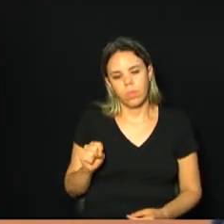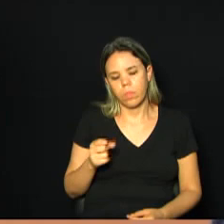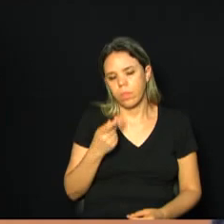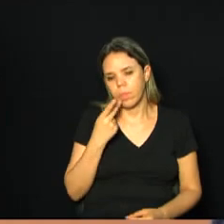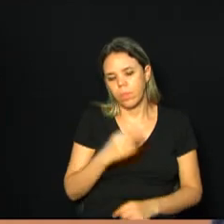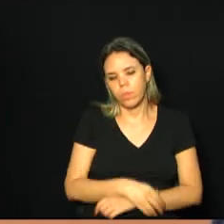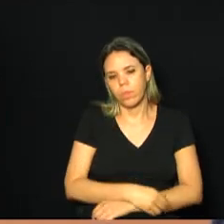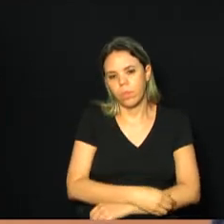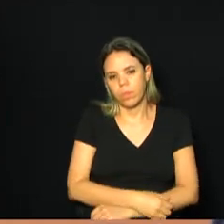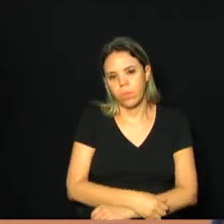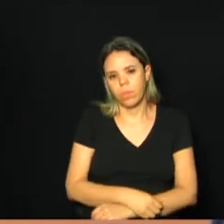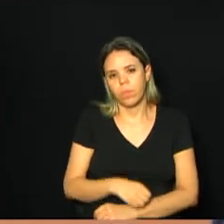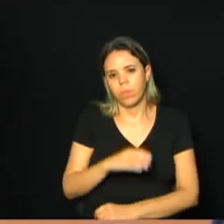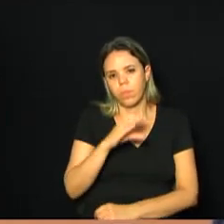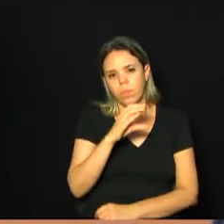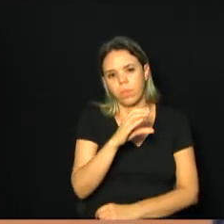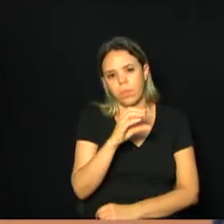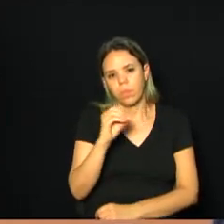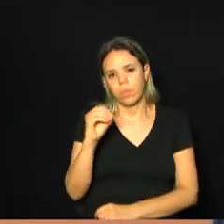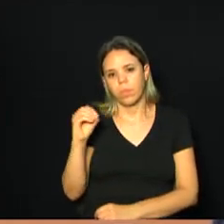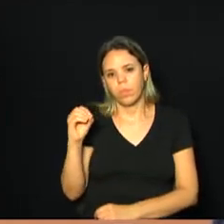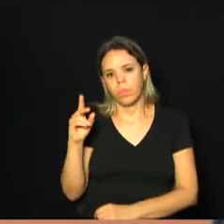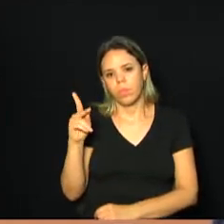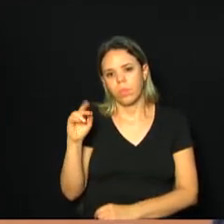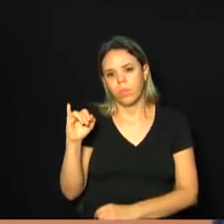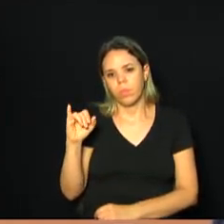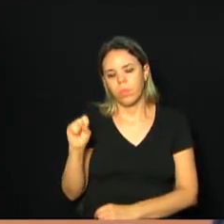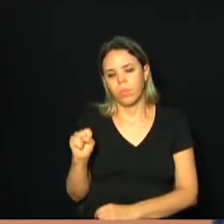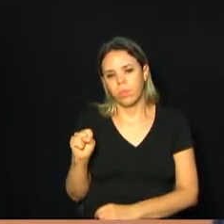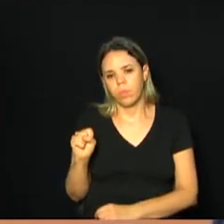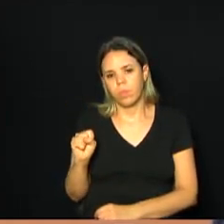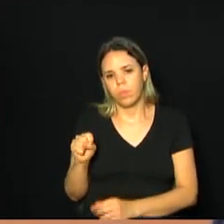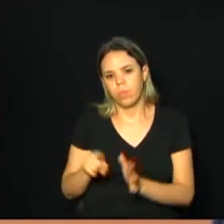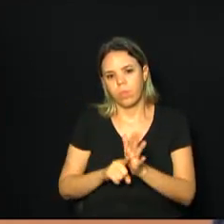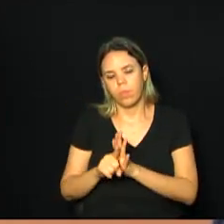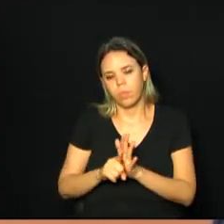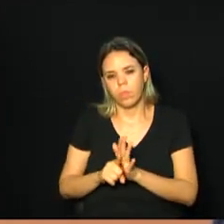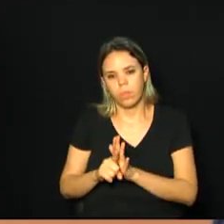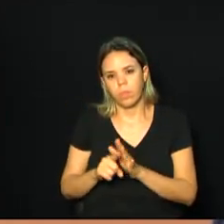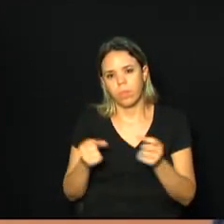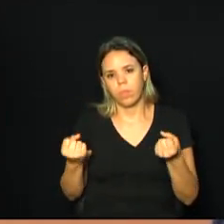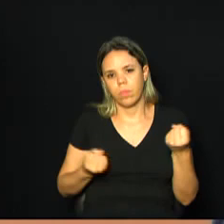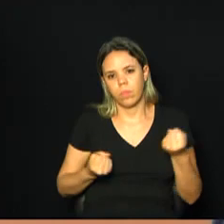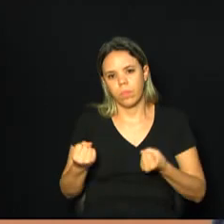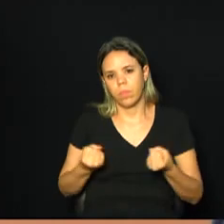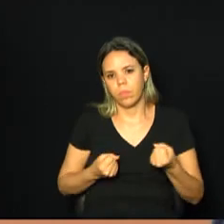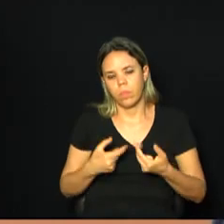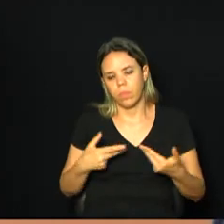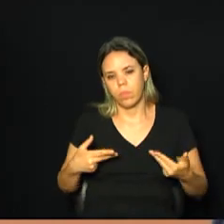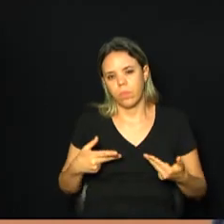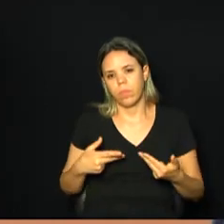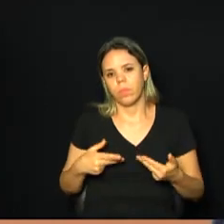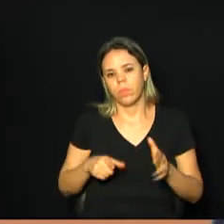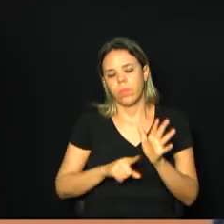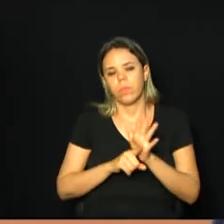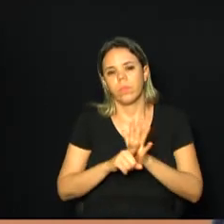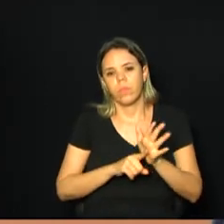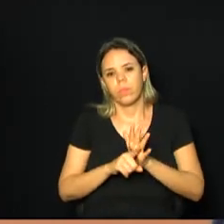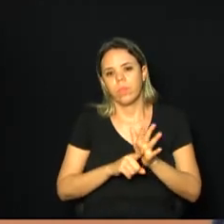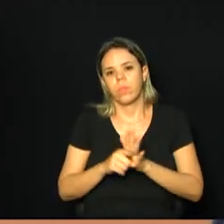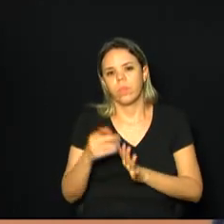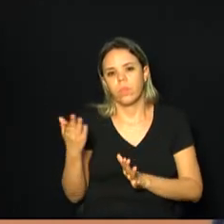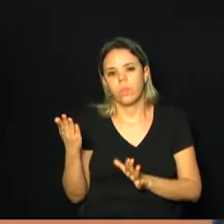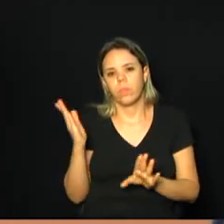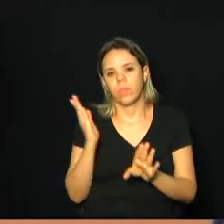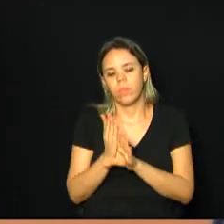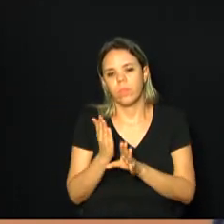o cookies, a gente pega desde tudo que a gente mexe através de um carro ou qualquer coisa que você está pesquisando, você